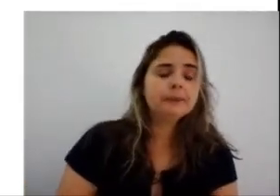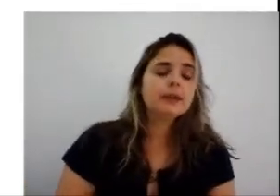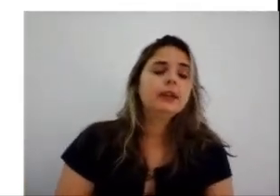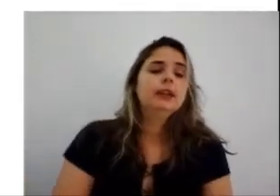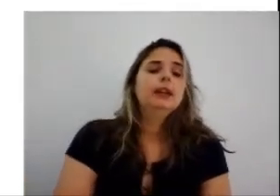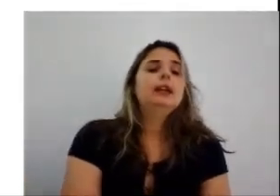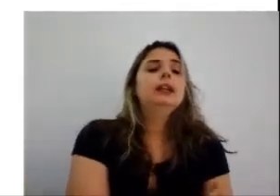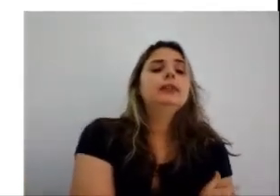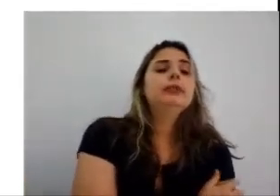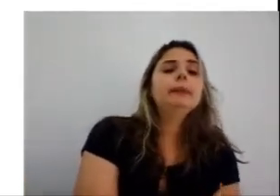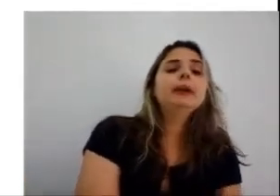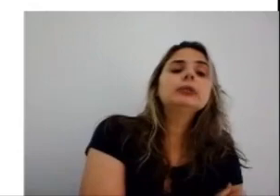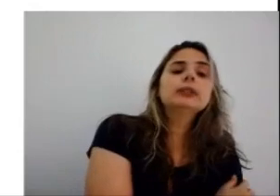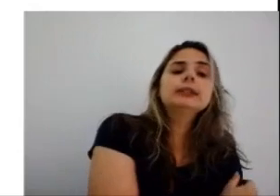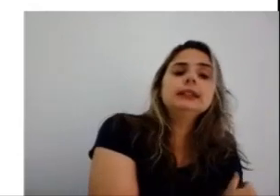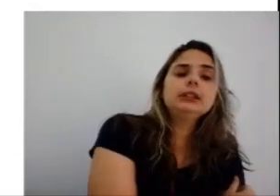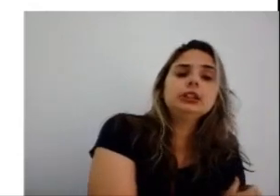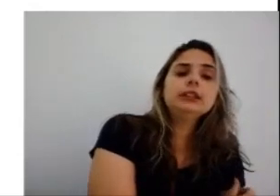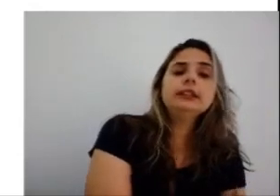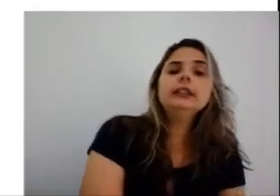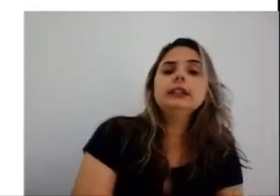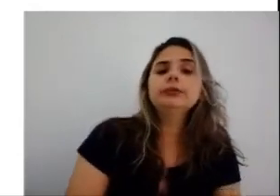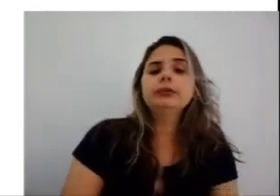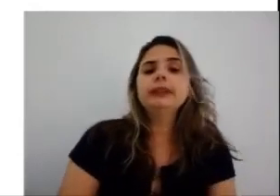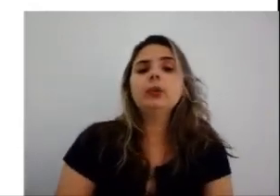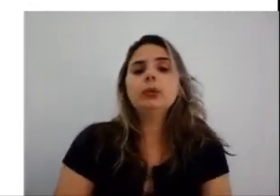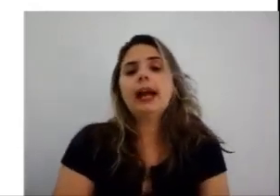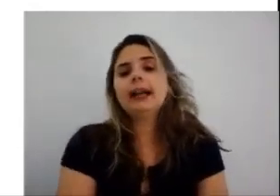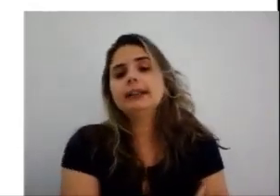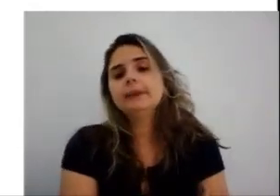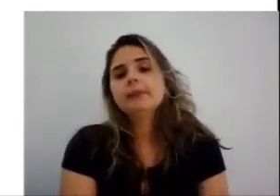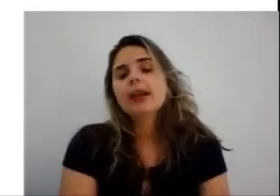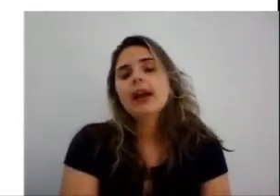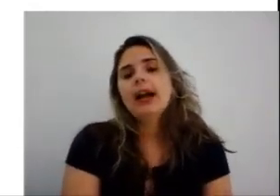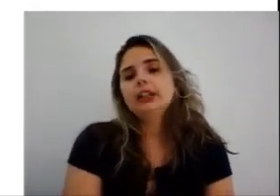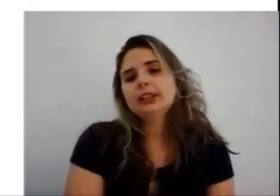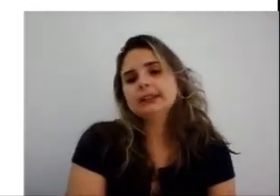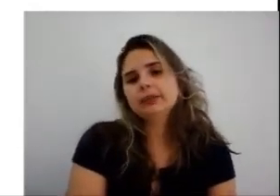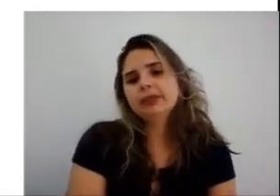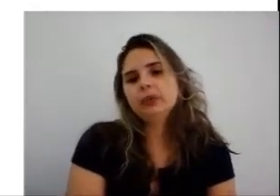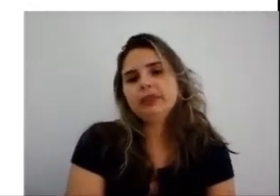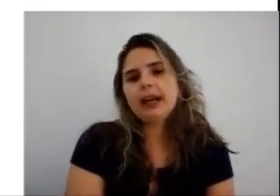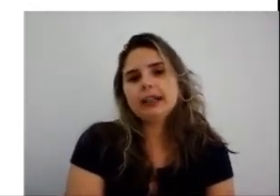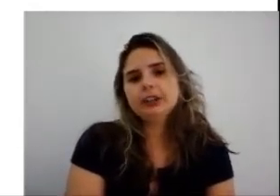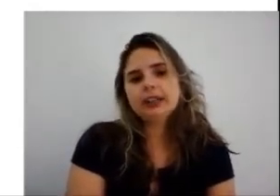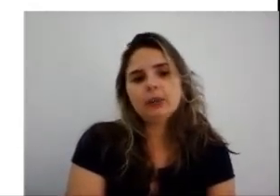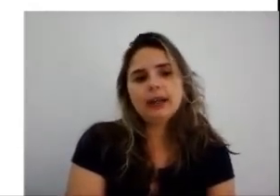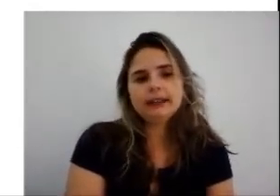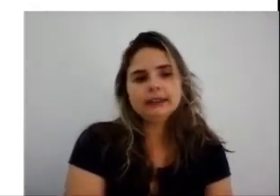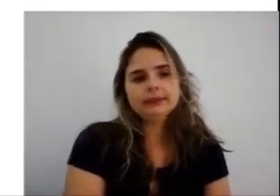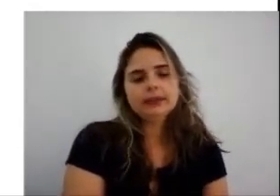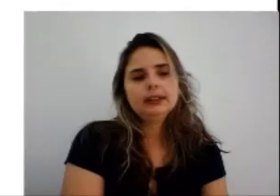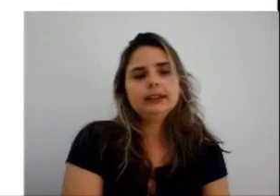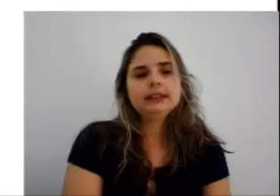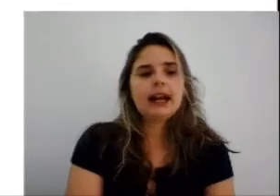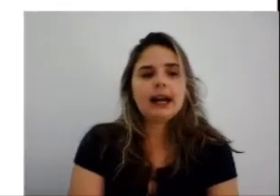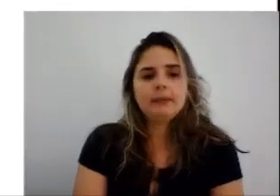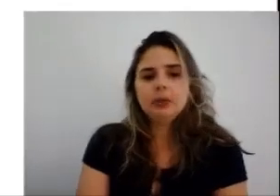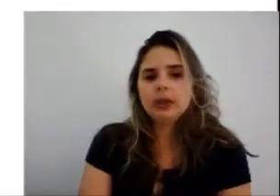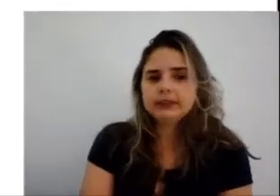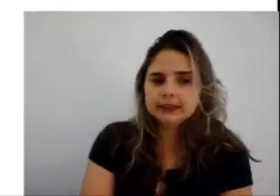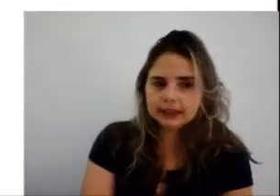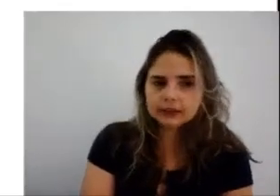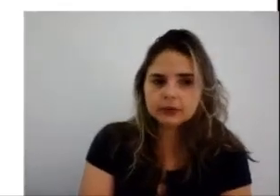fixação. Vem perguntando o seguinte, em que ano foi inaugurada a estação ferroviária de Itaguaí? Letra